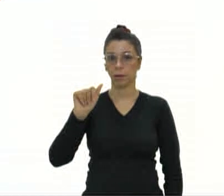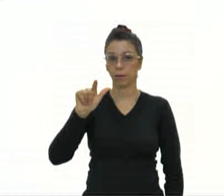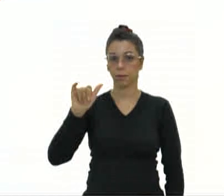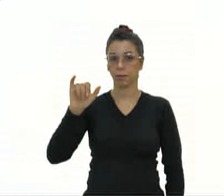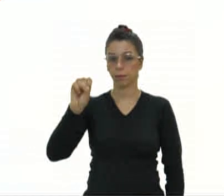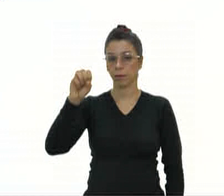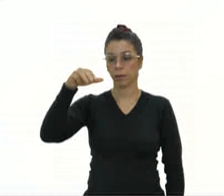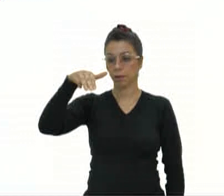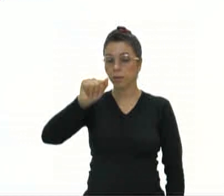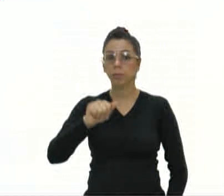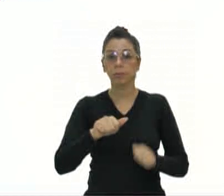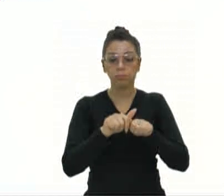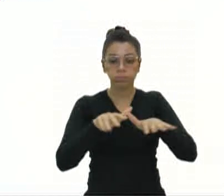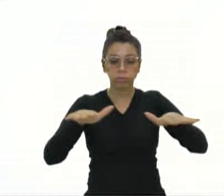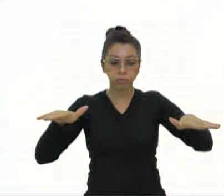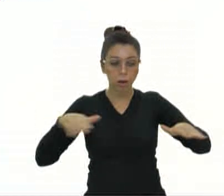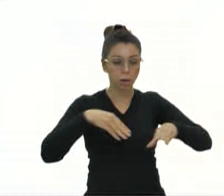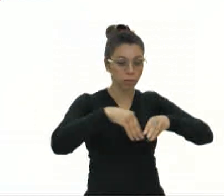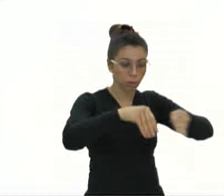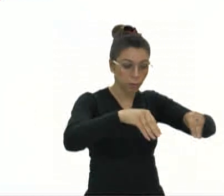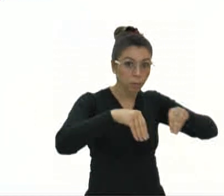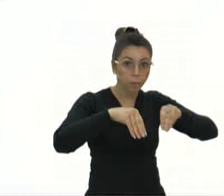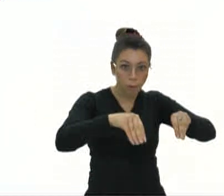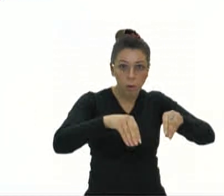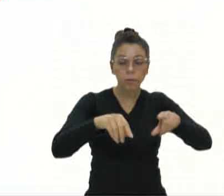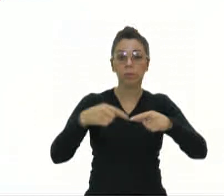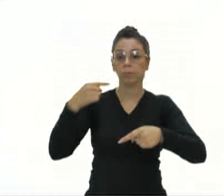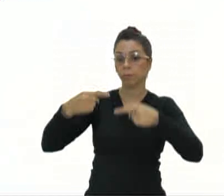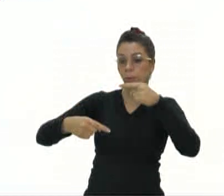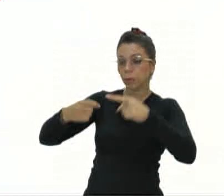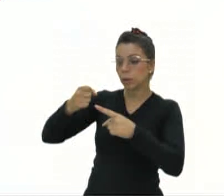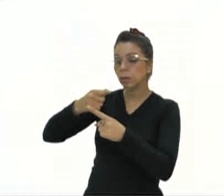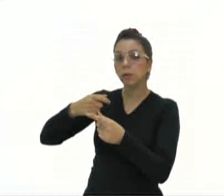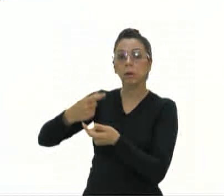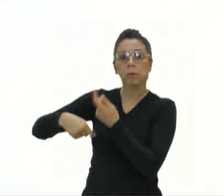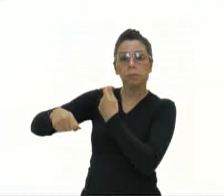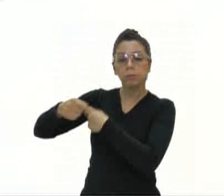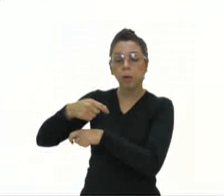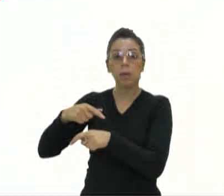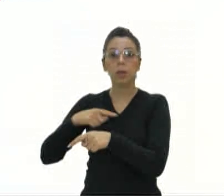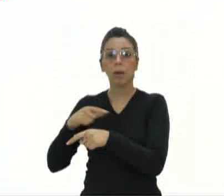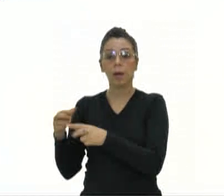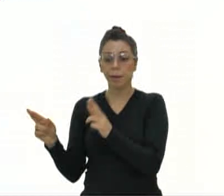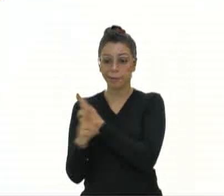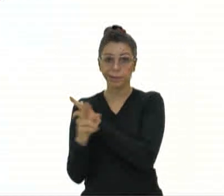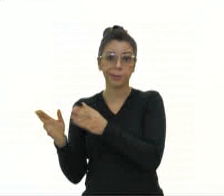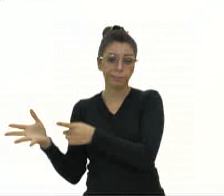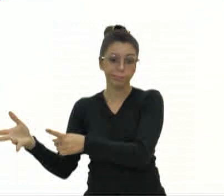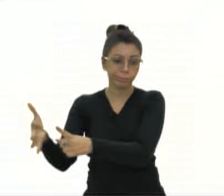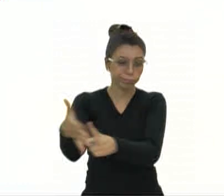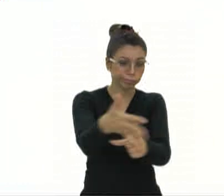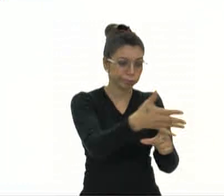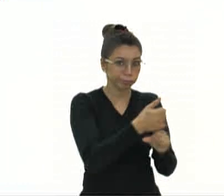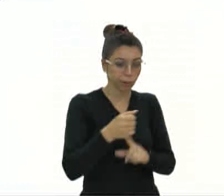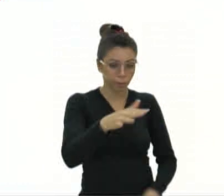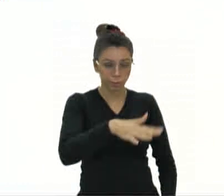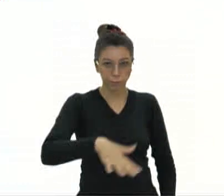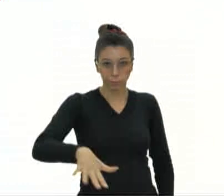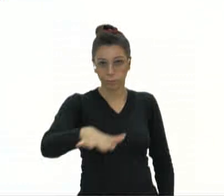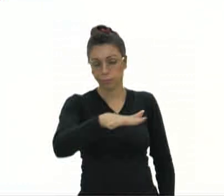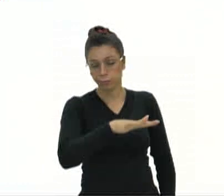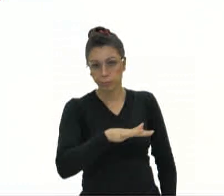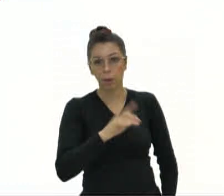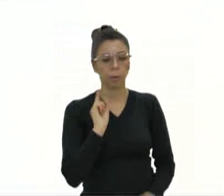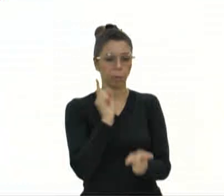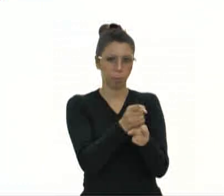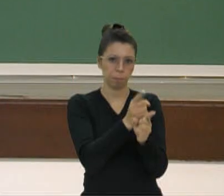política, cultural, territorial e econômica em que você tem uma relação de domínio sobre uma região, uma